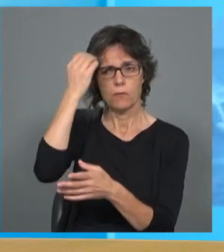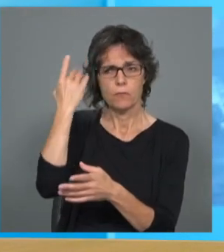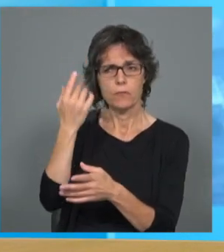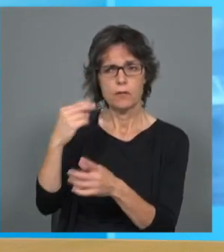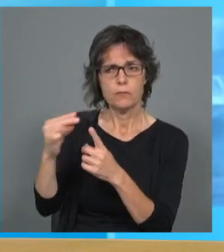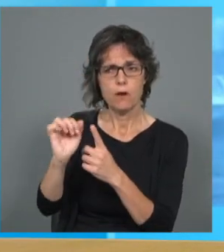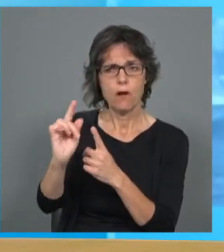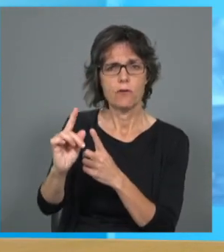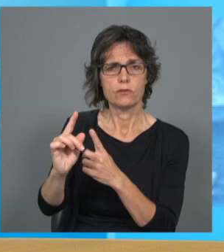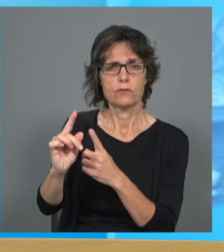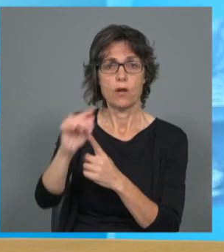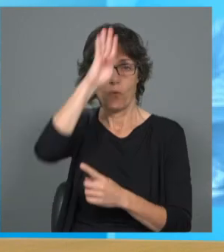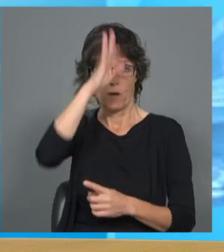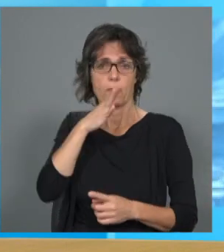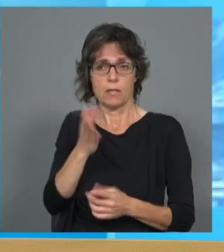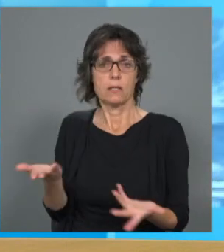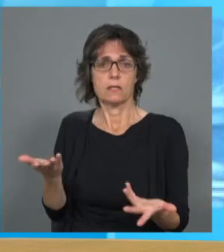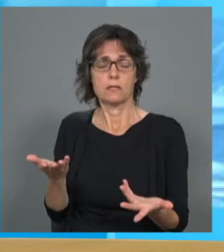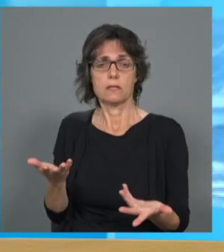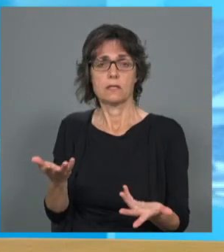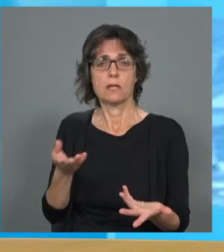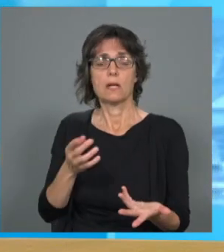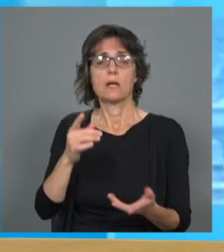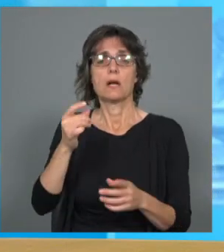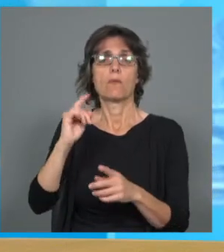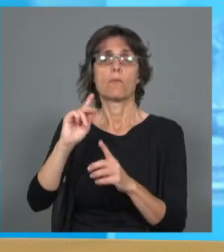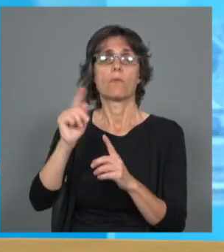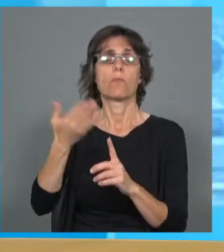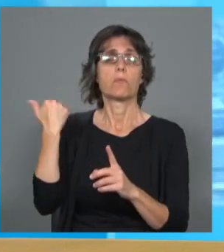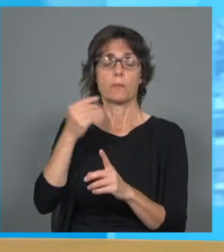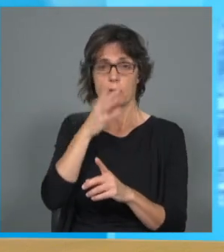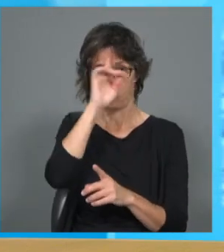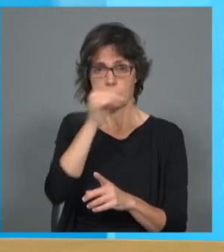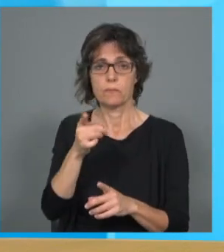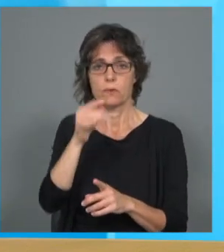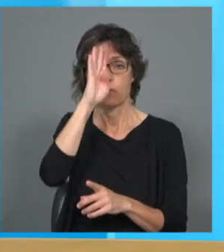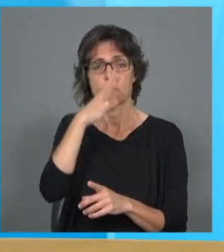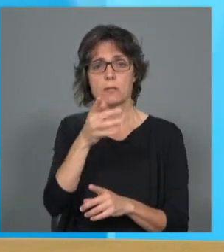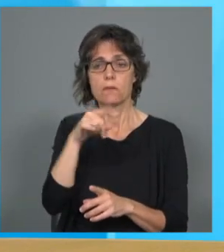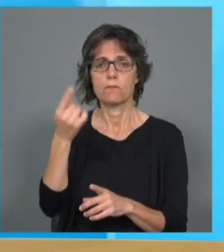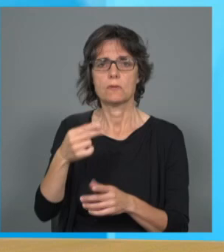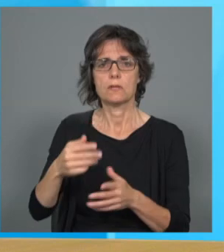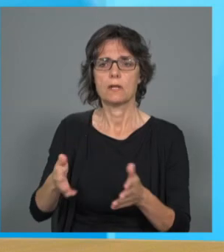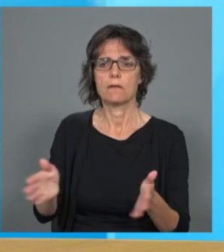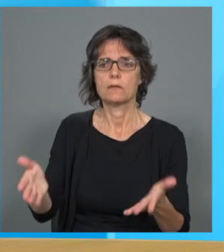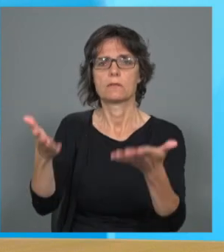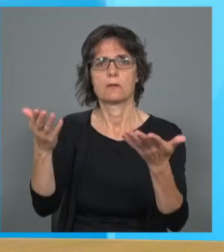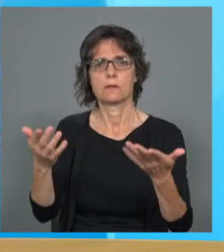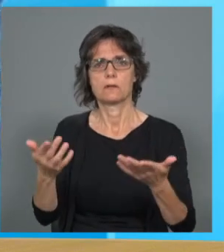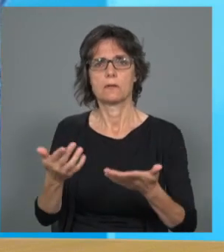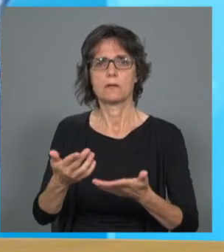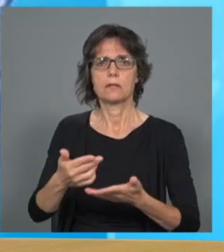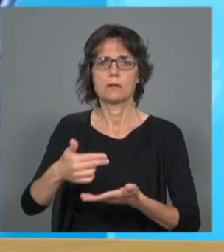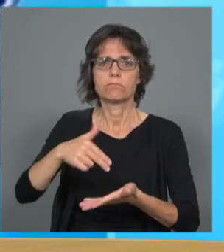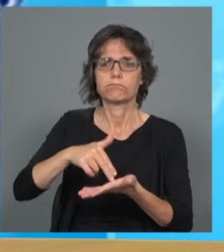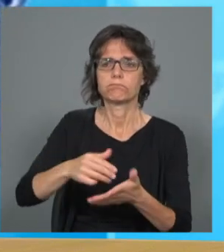da escuta. Quando no ano passado nos dizia, vocês têm que se levantar e gastar as solas dos sapatos e têm que andar na rua, este ano o Papa a seguir diz, ok, já